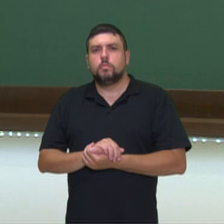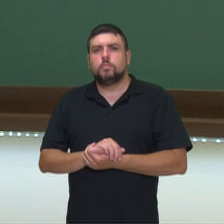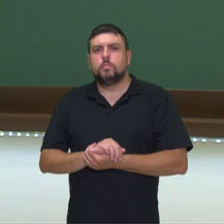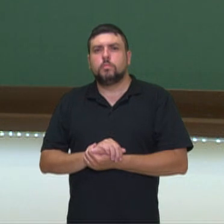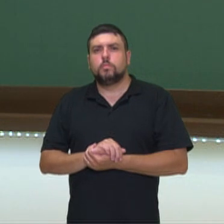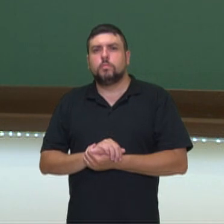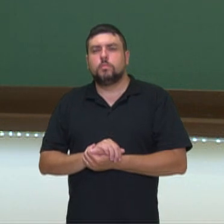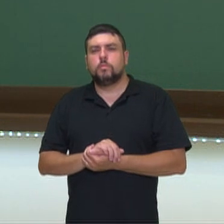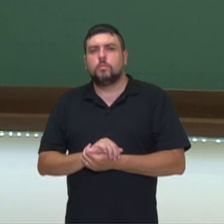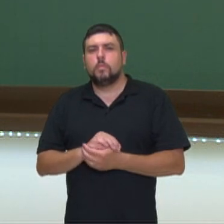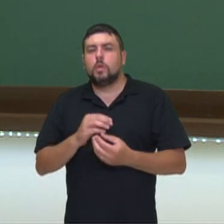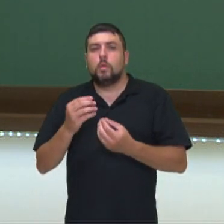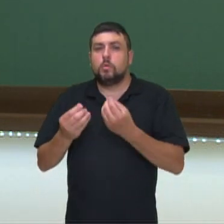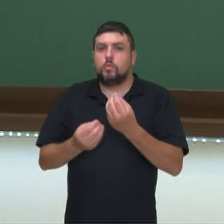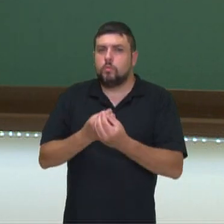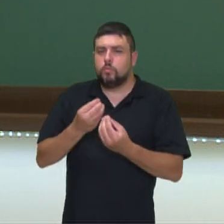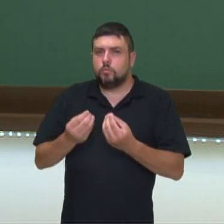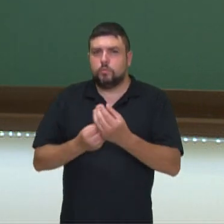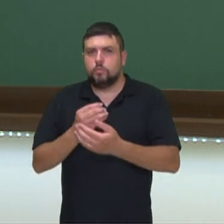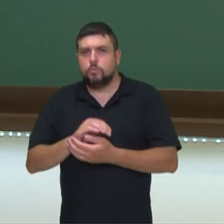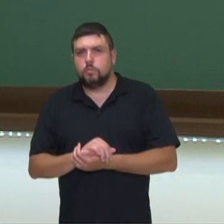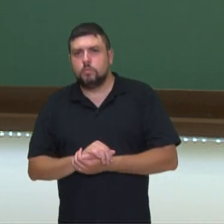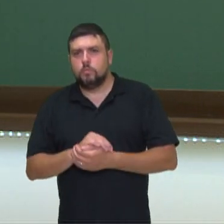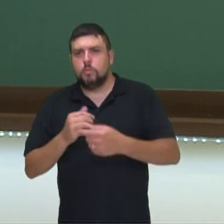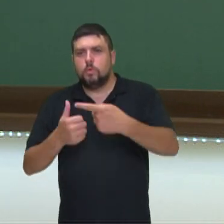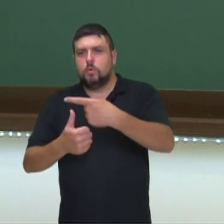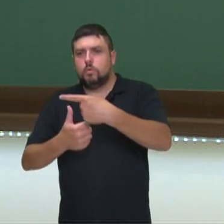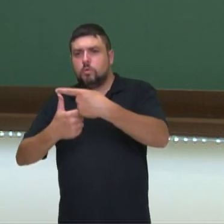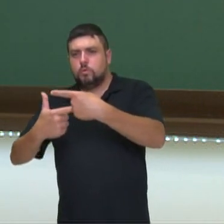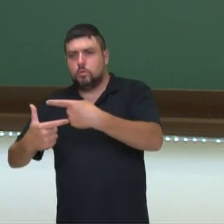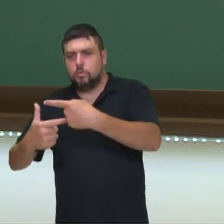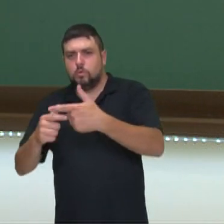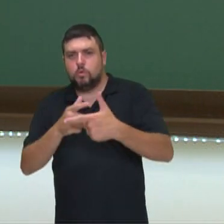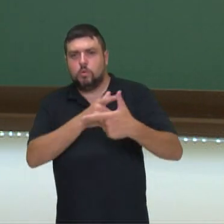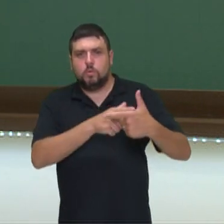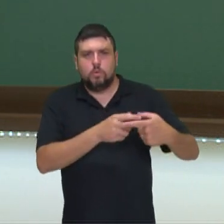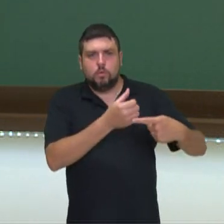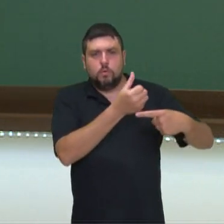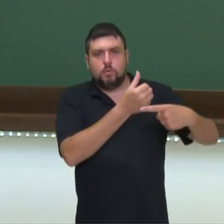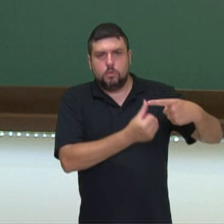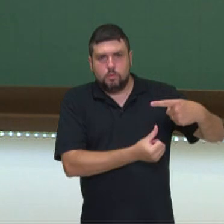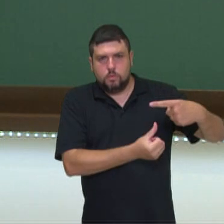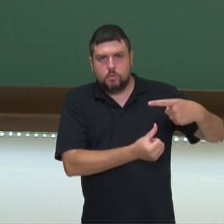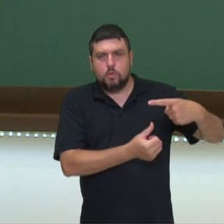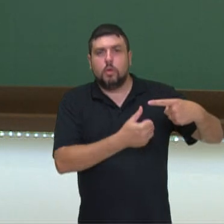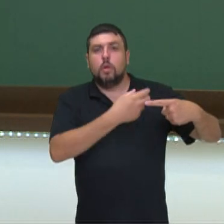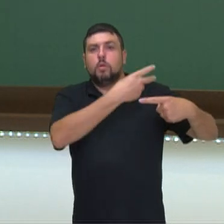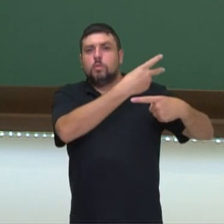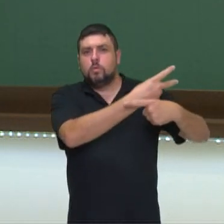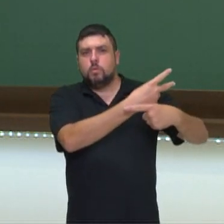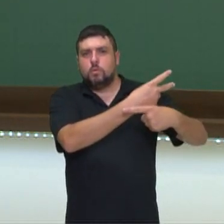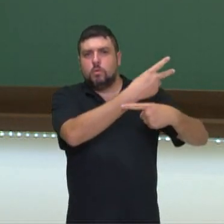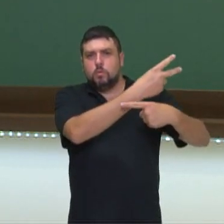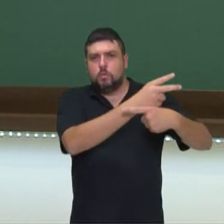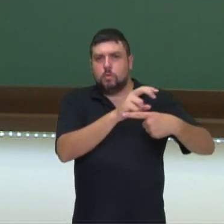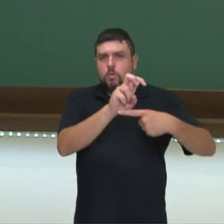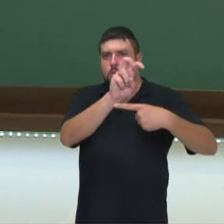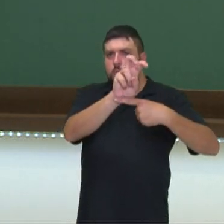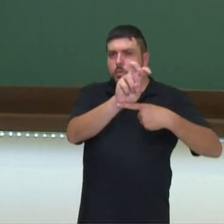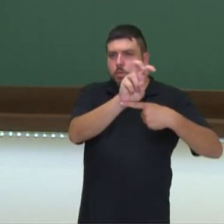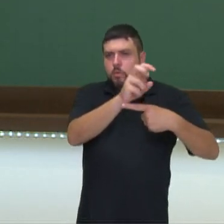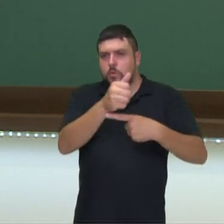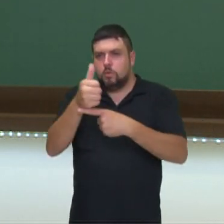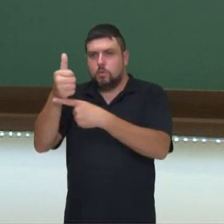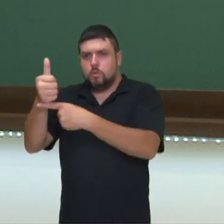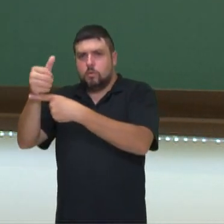jeitos. Primeiro jeito é aquele de sempre. 12 dividido por 6 dá 2. 2 vezes 5 dá 10.